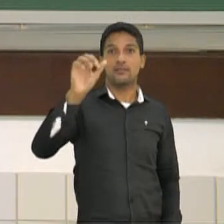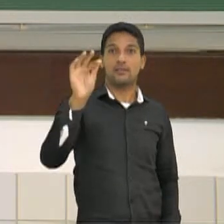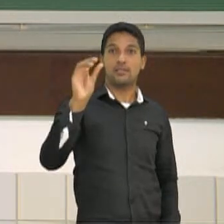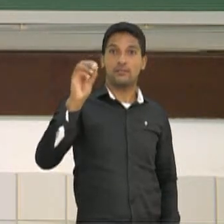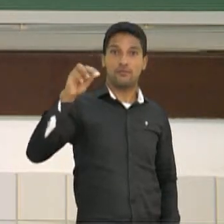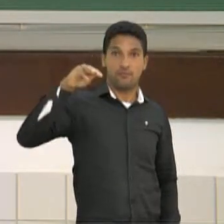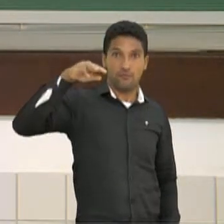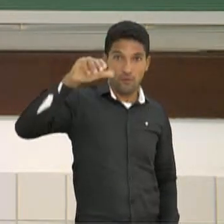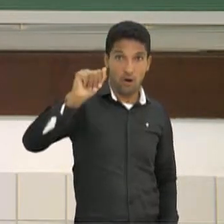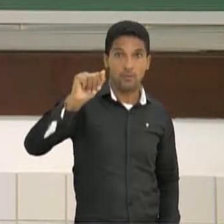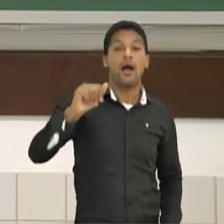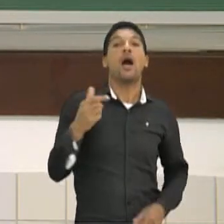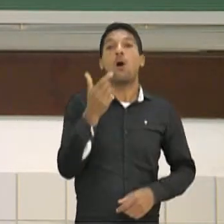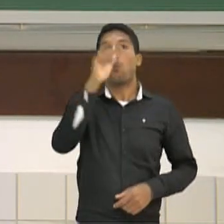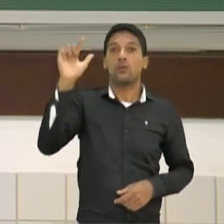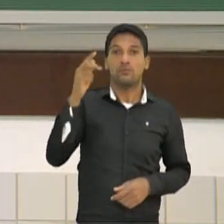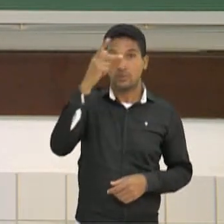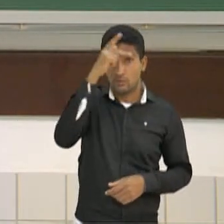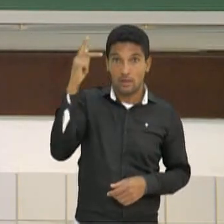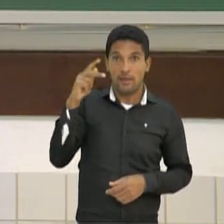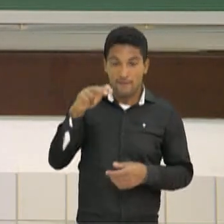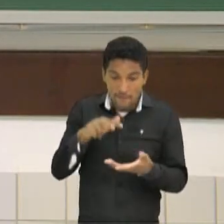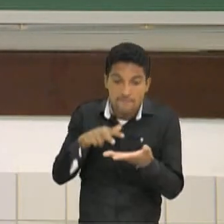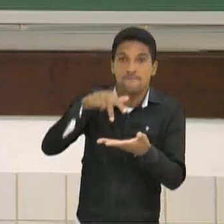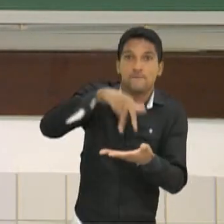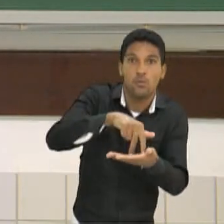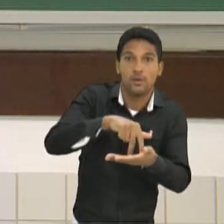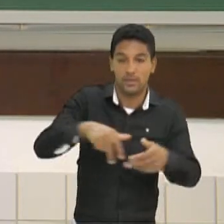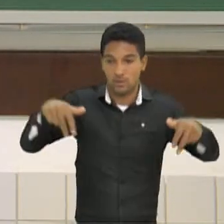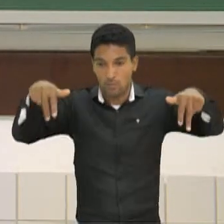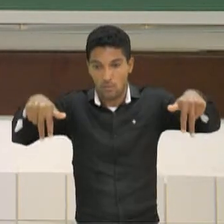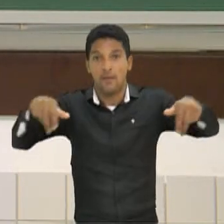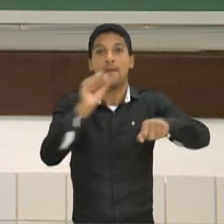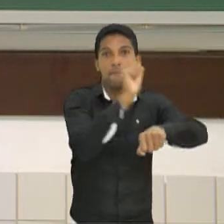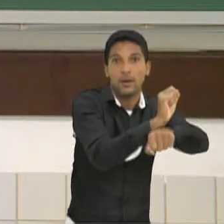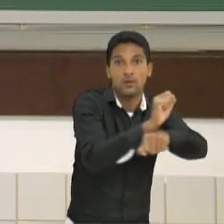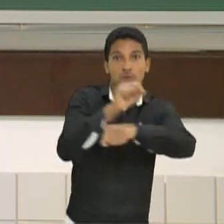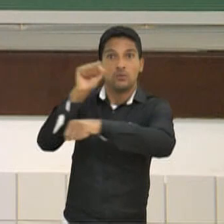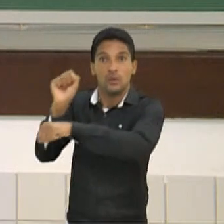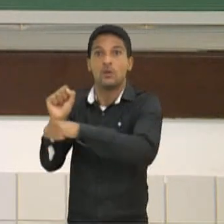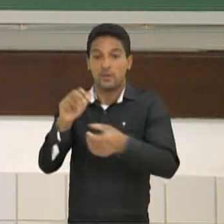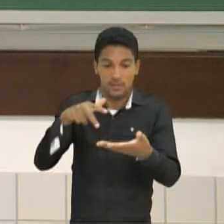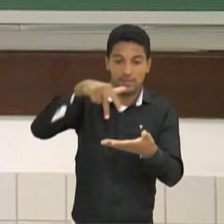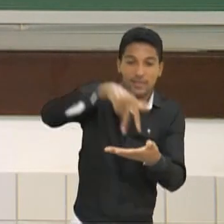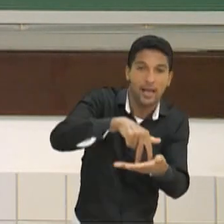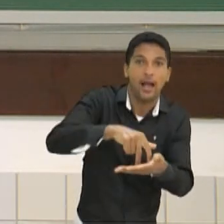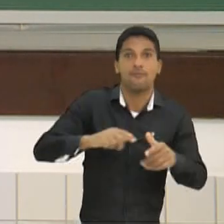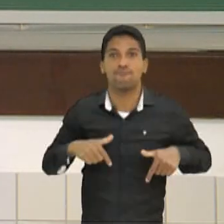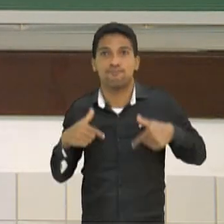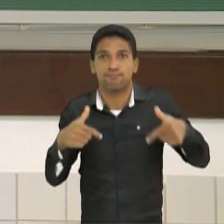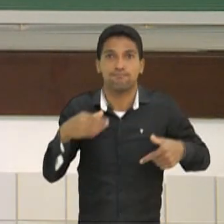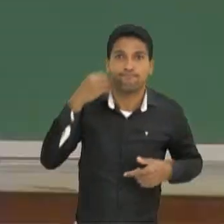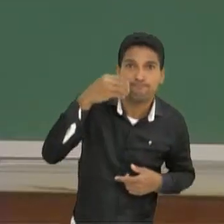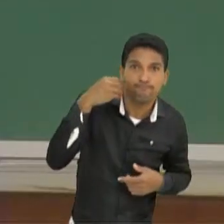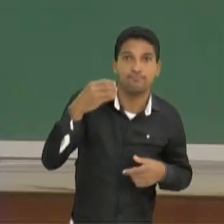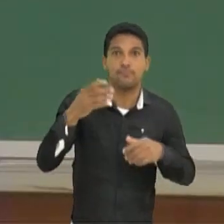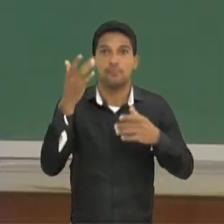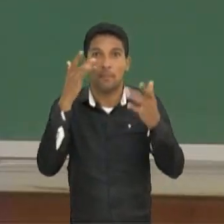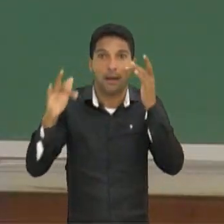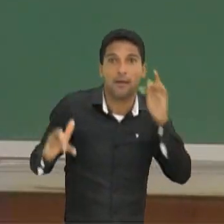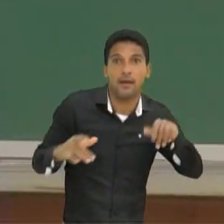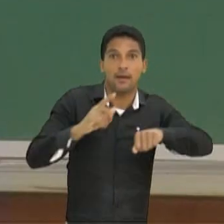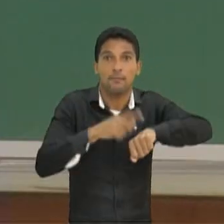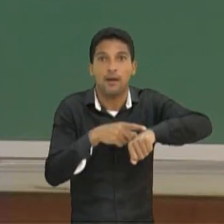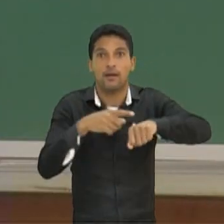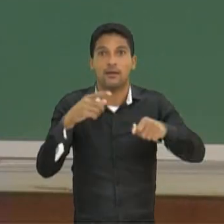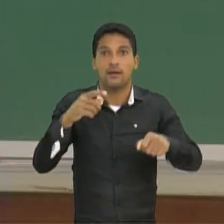também recomendado você estar realizando em casa. Então vai trabalhar bastante a criatividade e a ludicidade de vocês. Outro exemplo também é o jogo